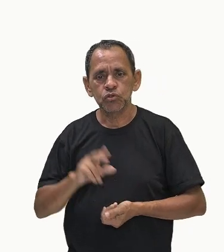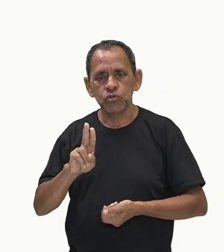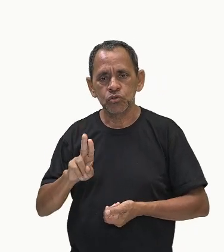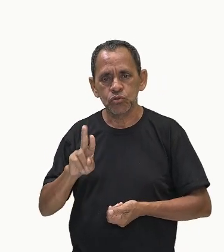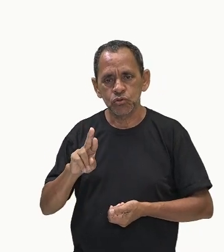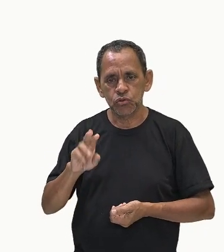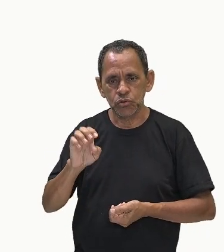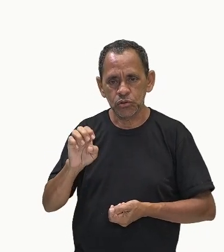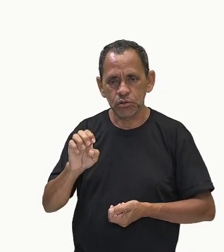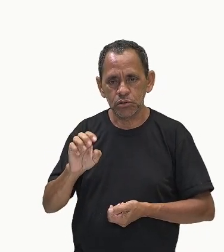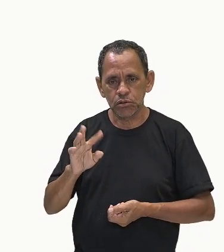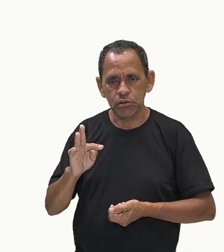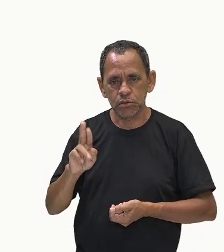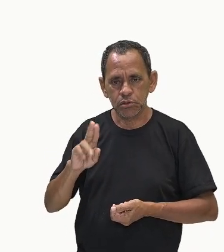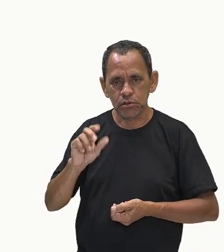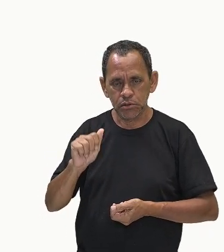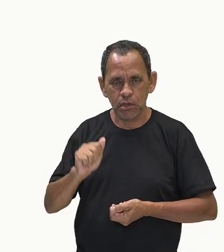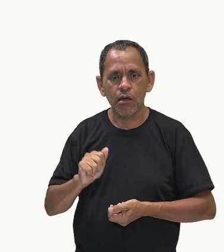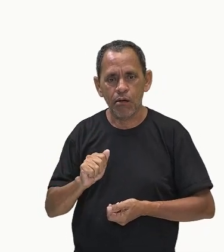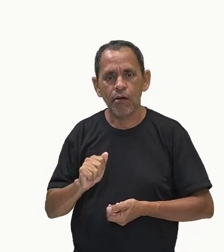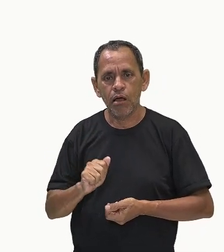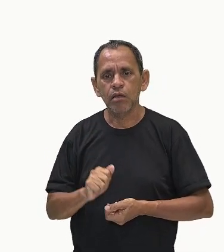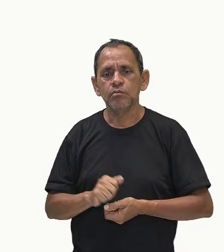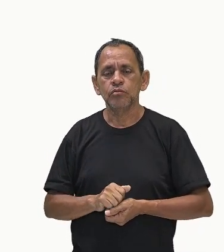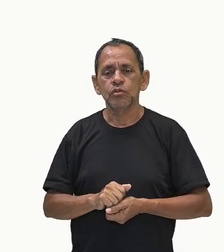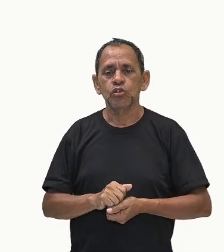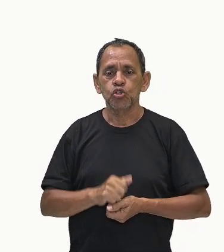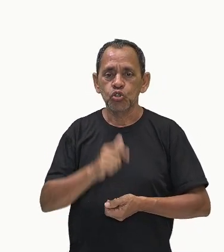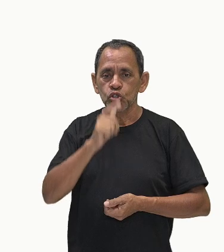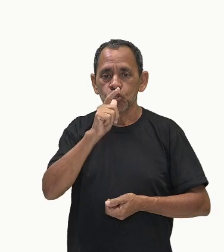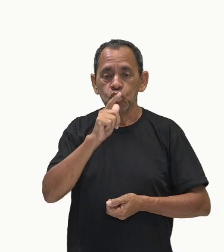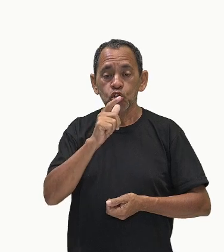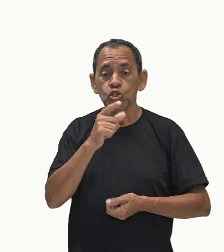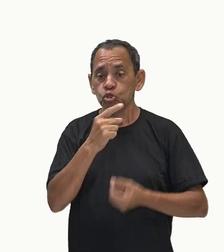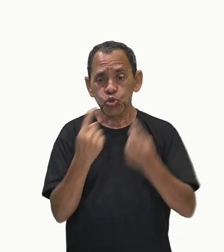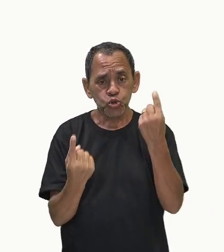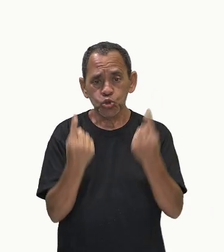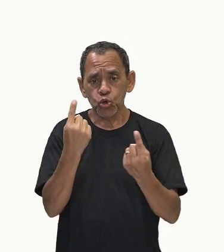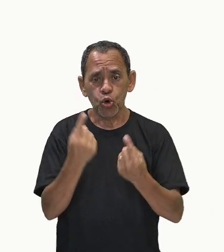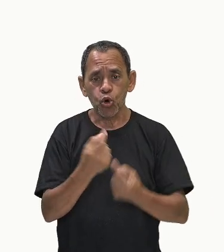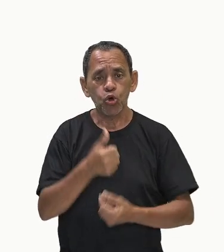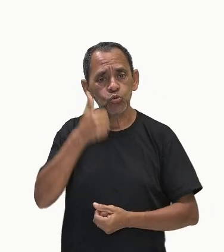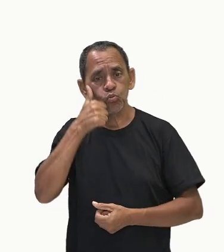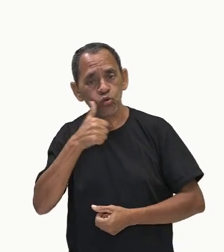que vai estar presente nos dois sexos, assim como a bexiga.